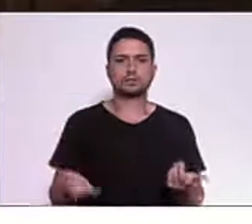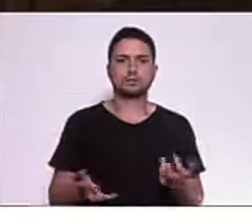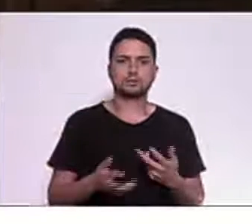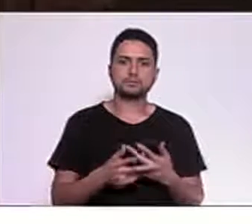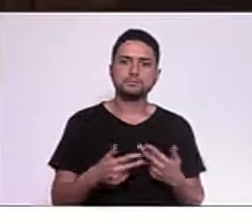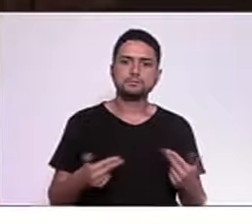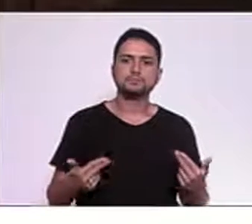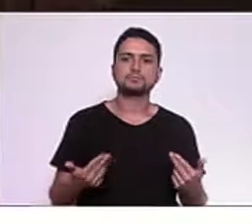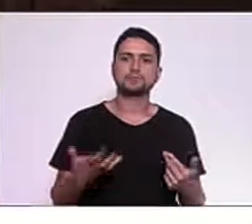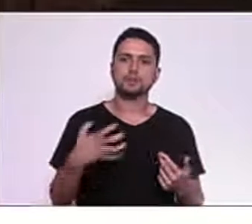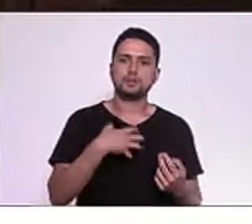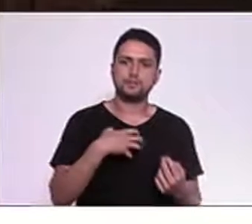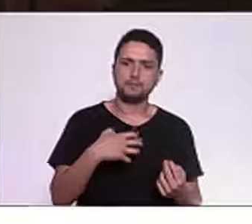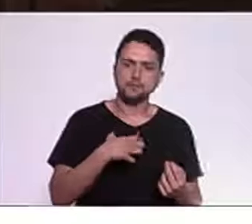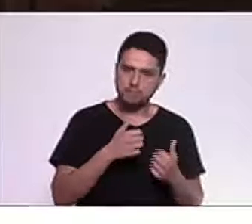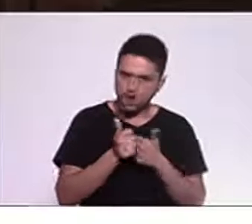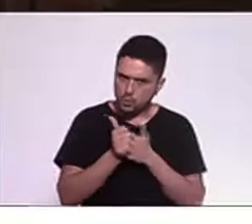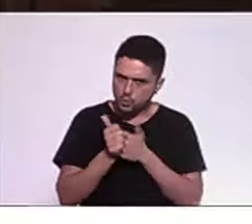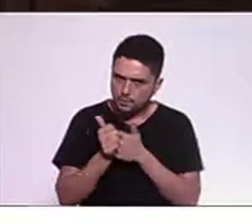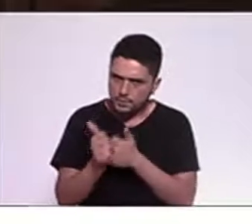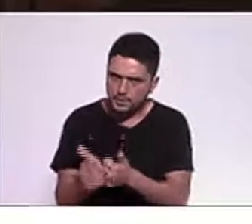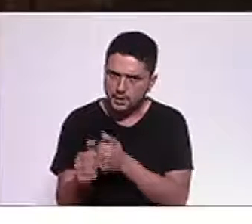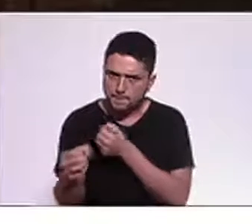a acompanhar mais de